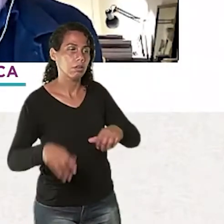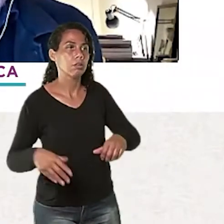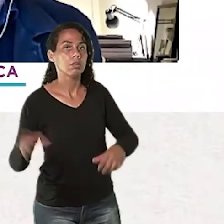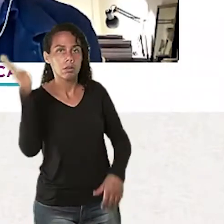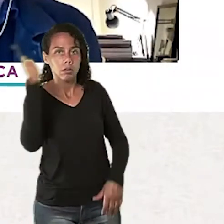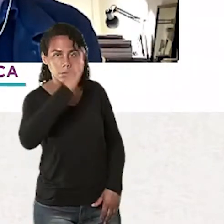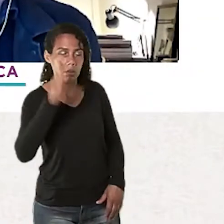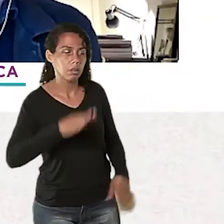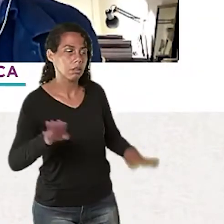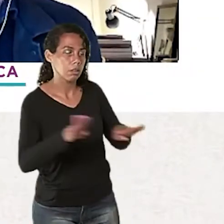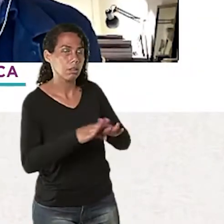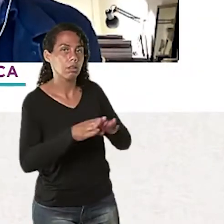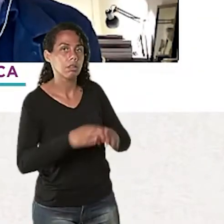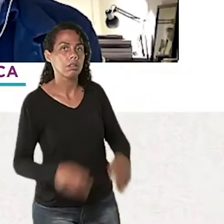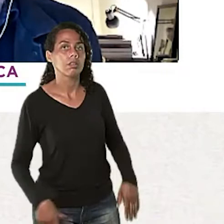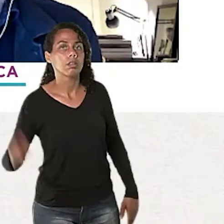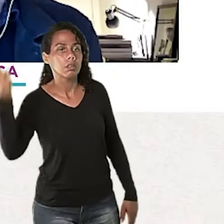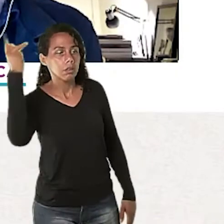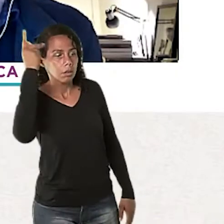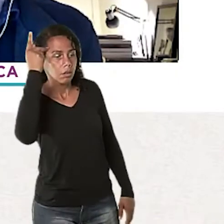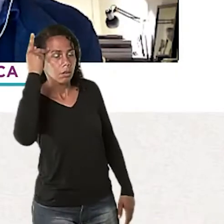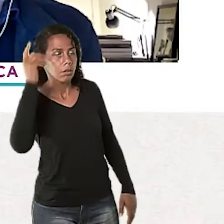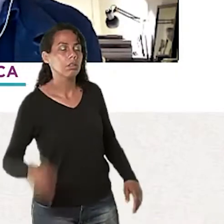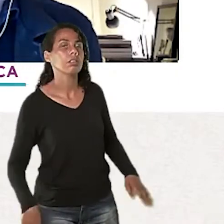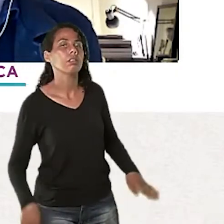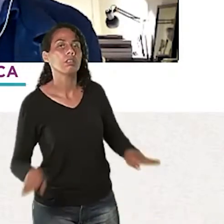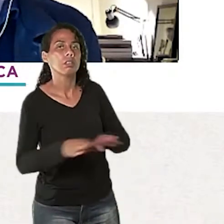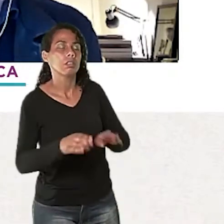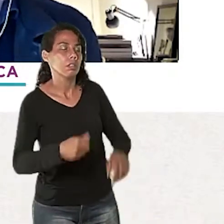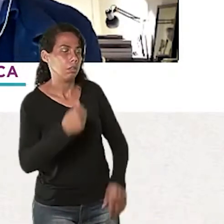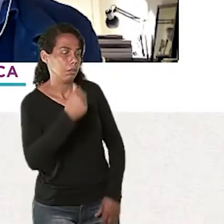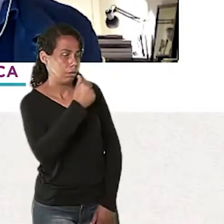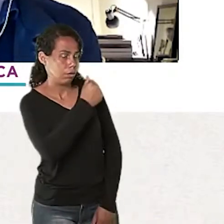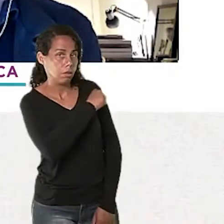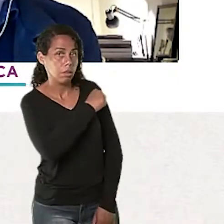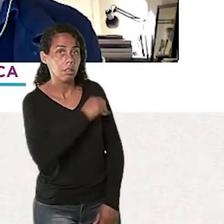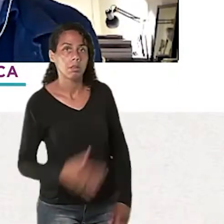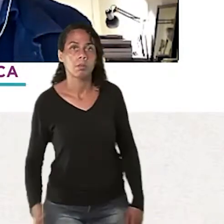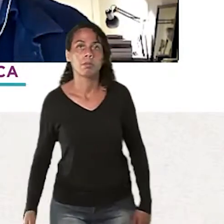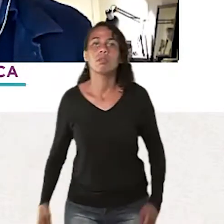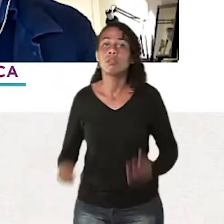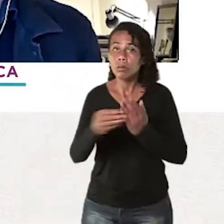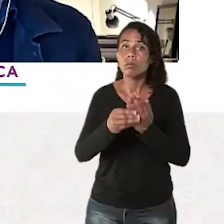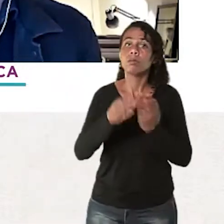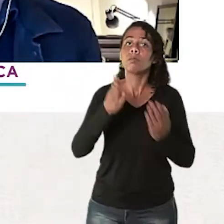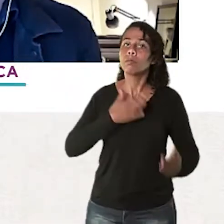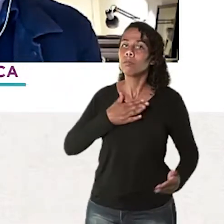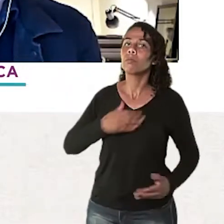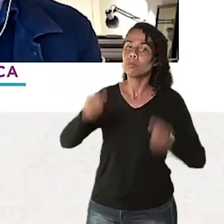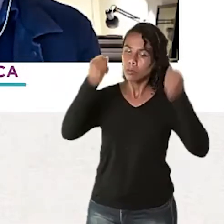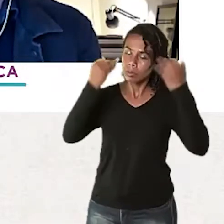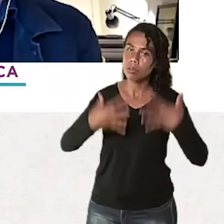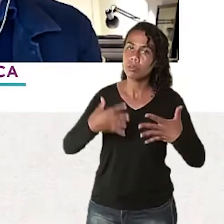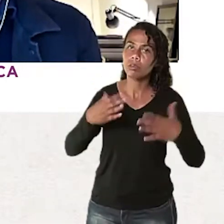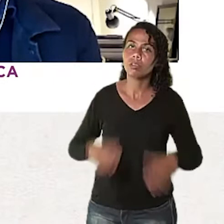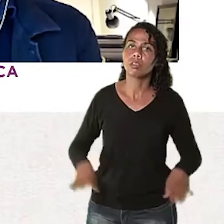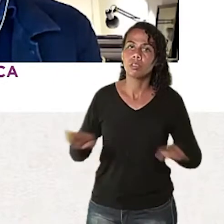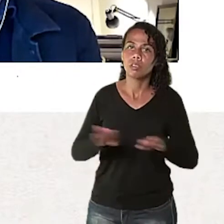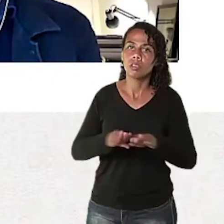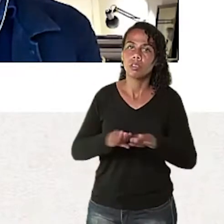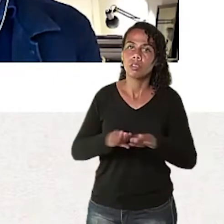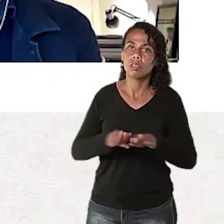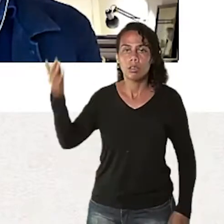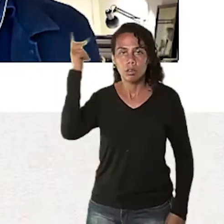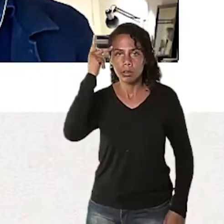do Rio, de acompanhar estrangeiros no Rio e o olhar deles sobre o Rio de Janeiro, que é sempre interessante. Falo